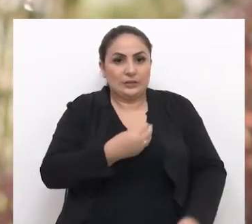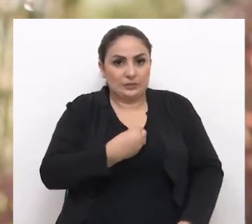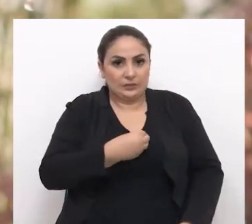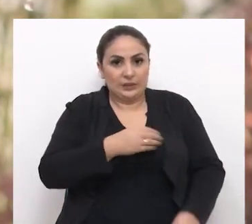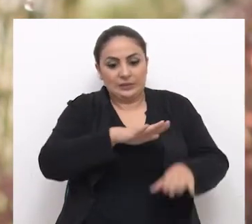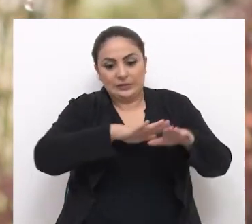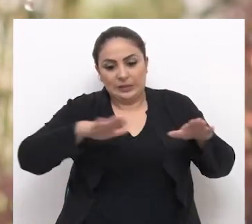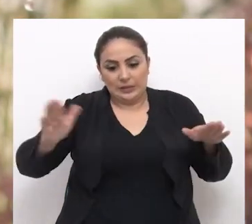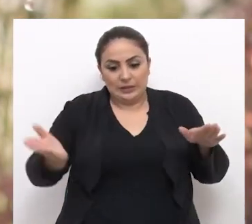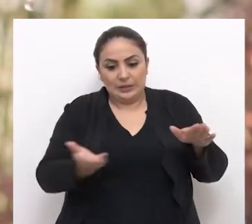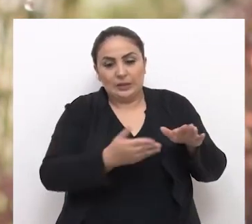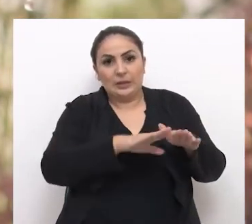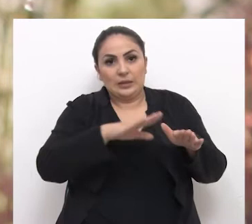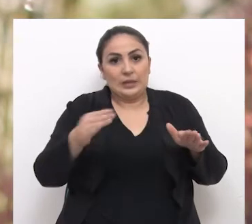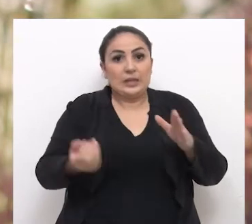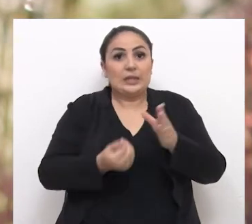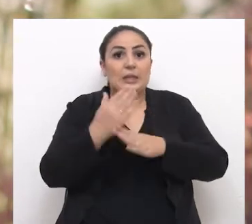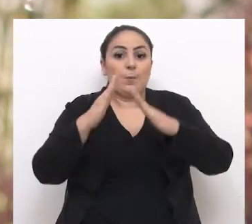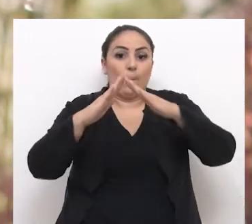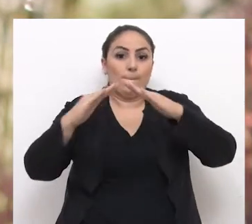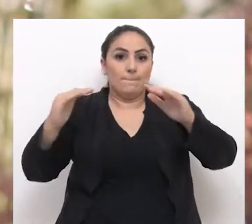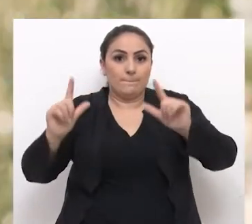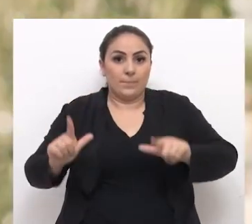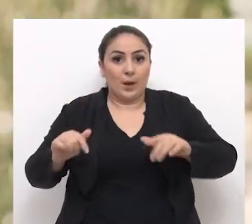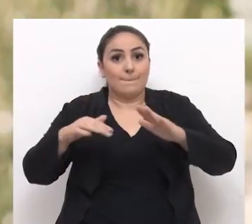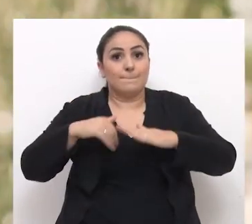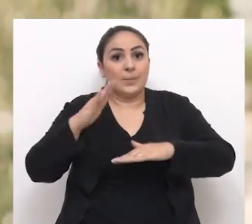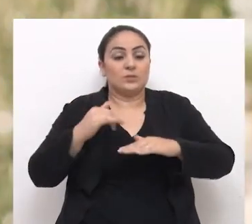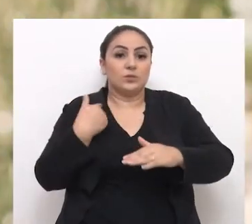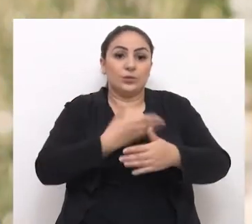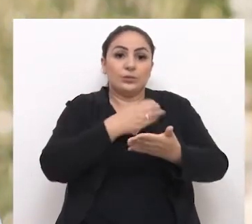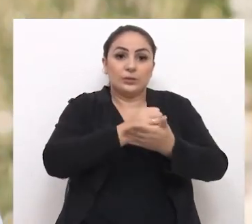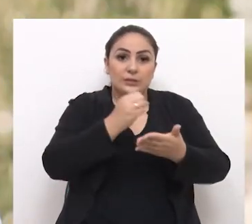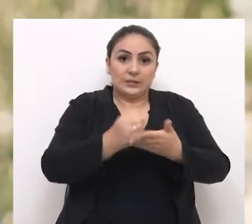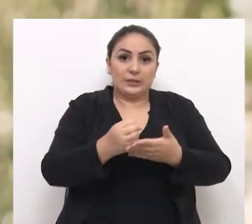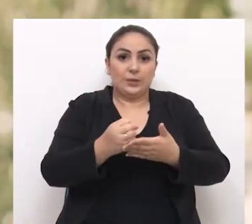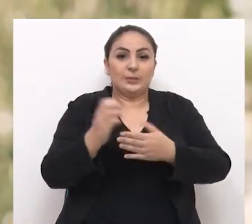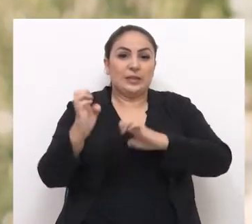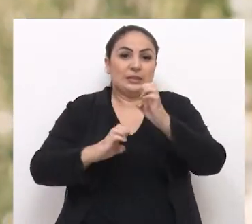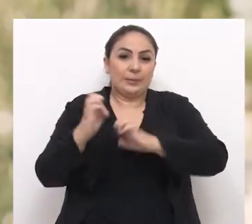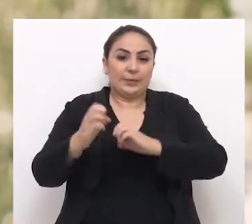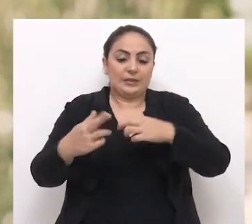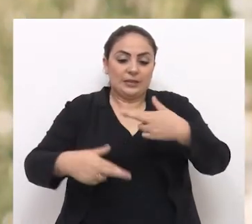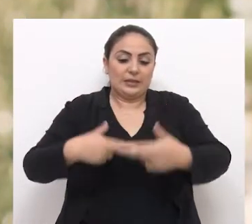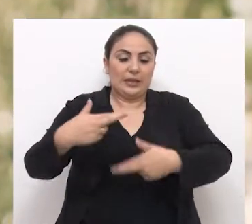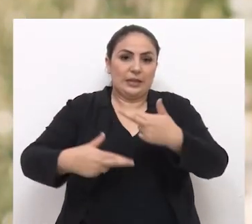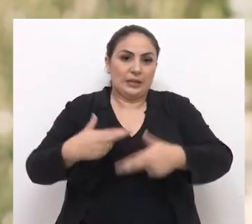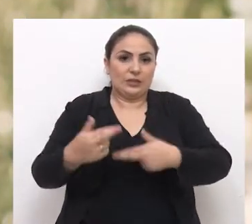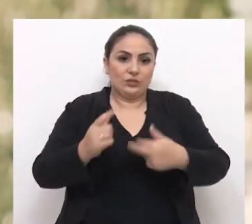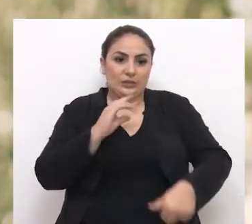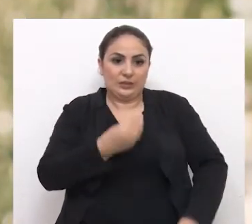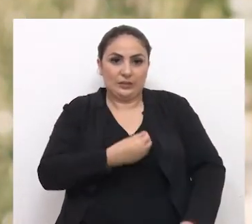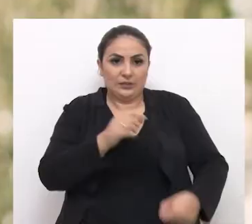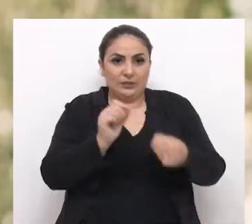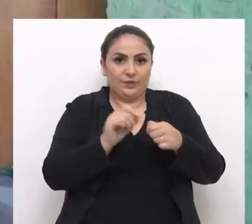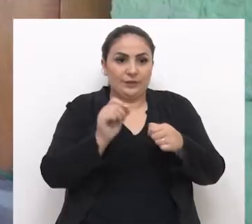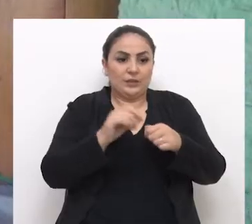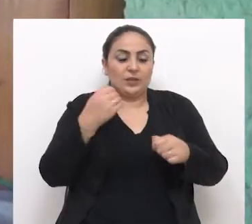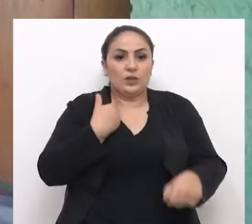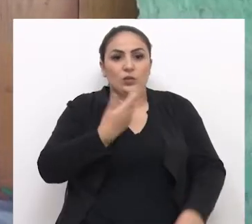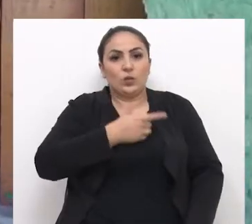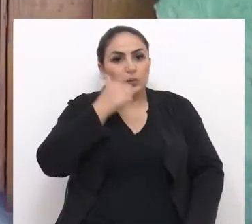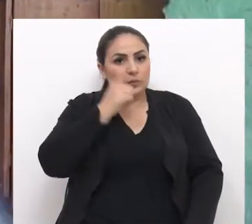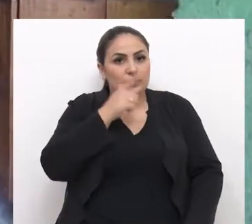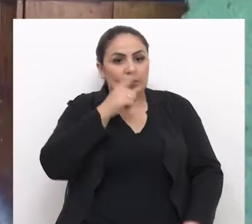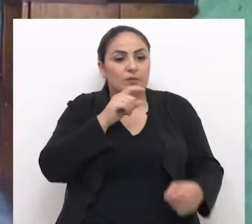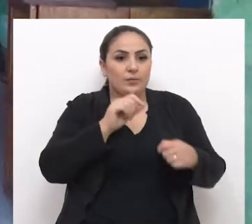que estavam aqui e construímos um pavilhão a mais. Hoje nós contratamos as cooperativas de reciclagem, que fez com